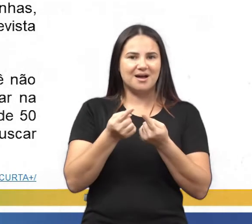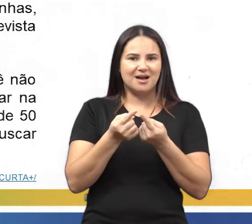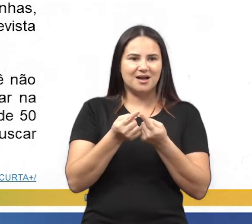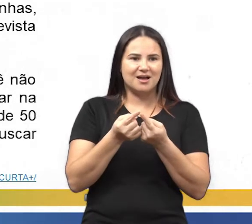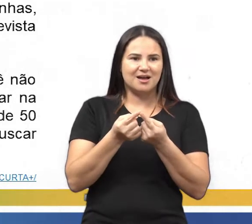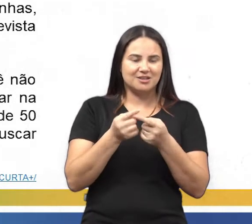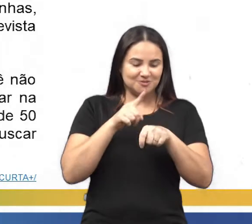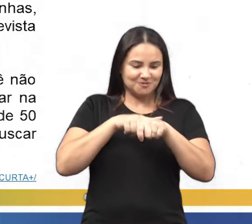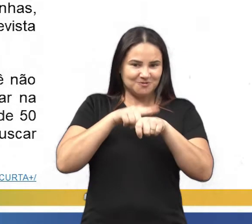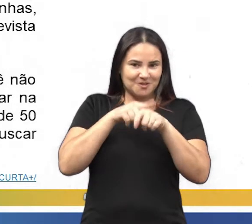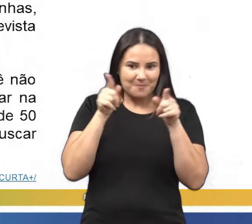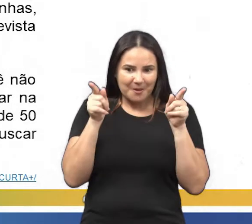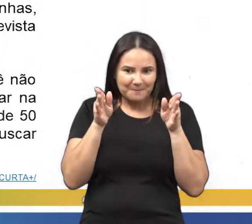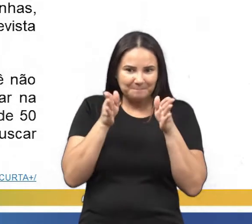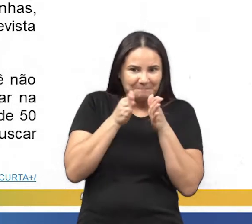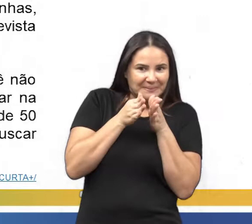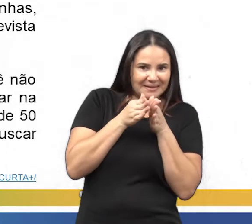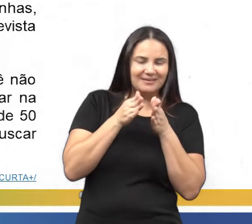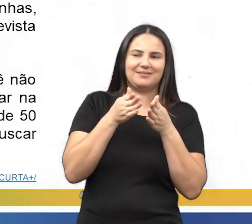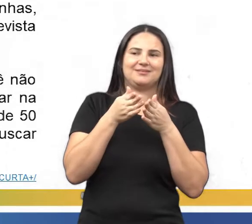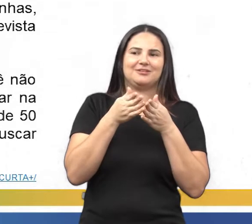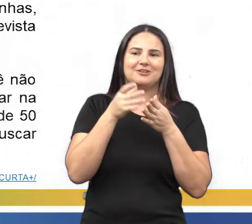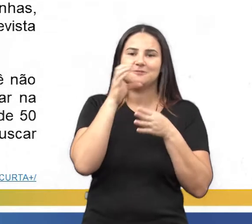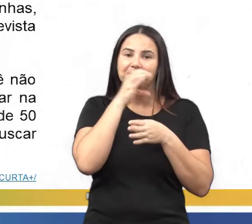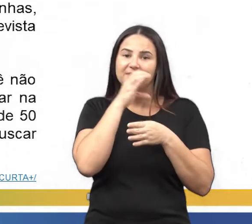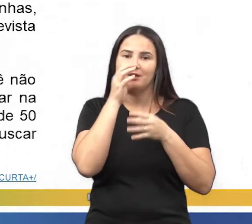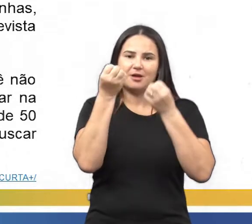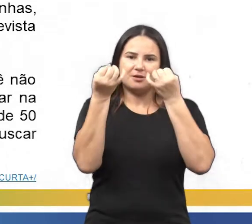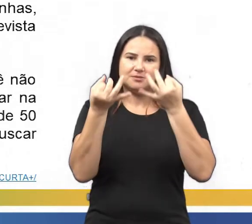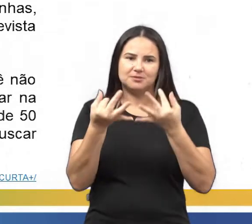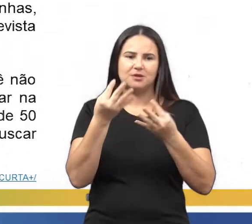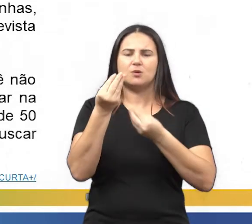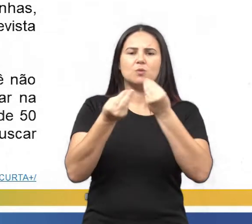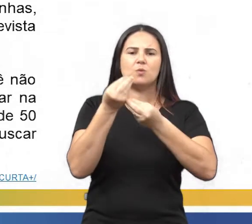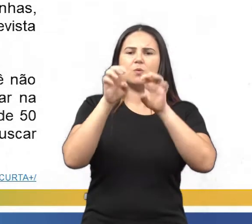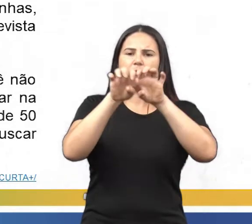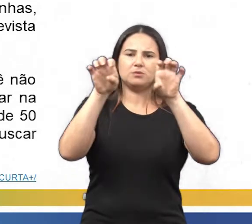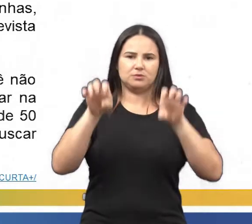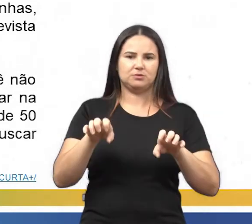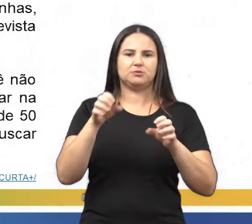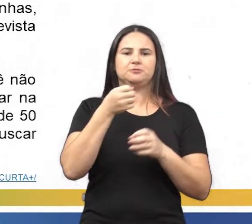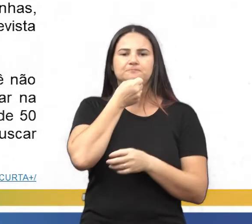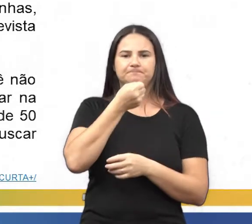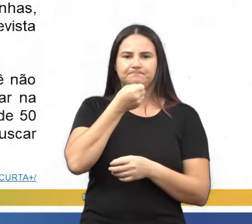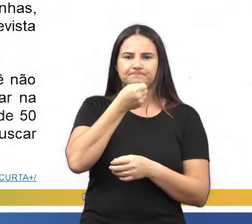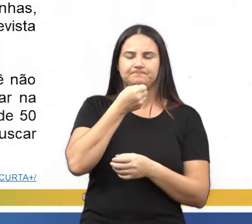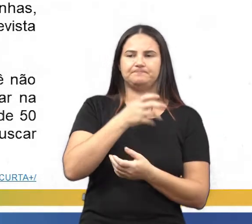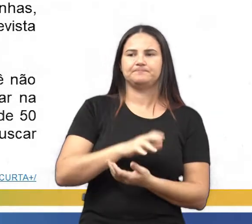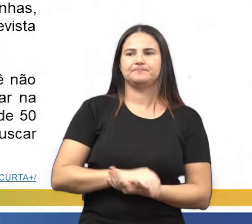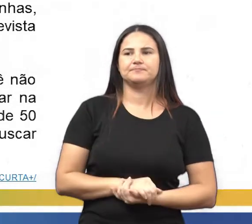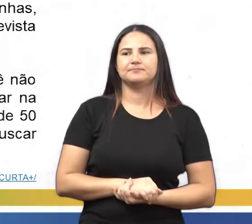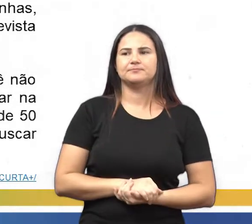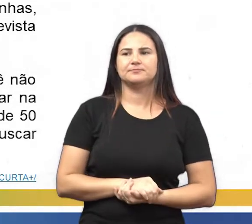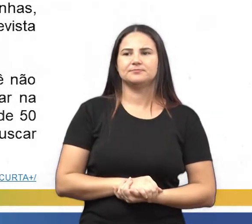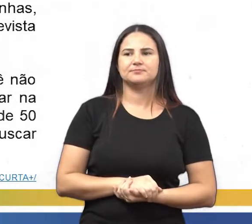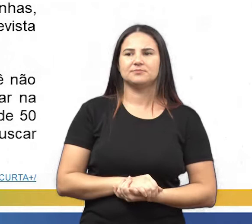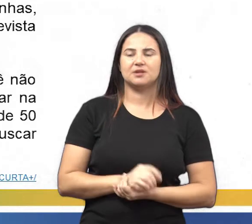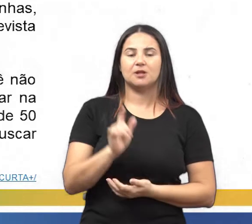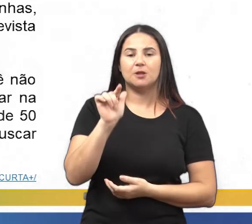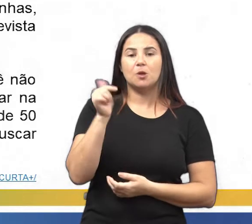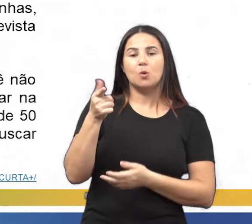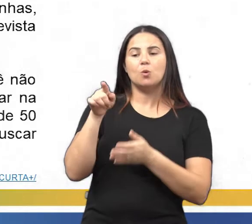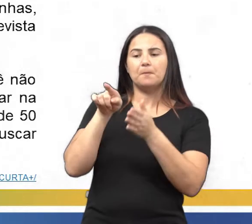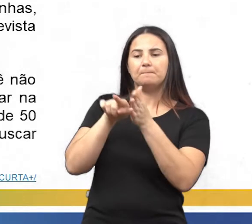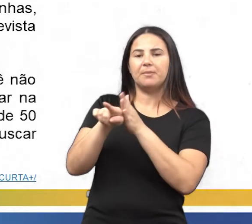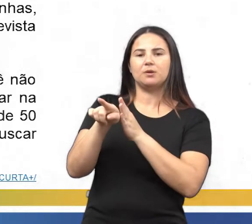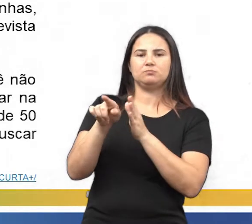reduzido, eu tentei trazer só um pedacinho para vocês compreenderem como a entrevista ela é estruturada. Eu trouxe mais uma pergunta da revista